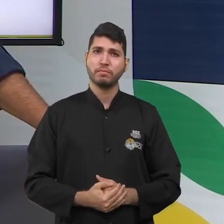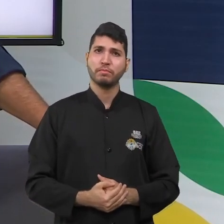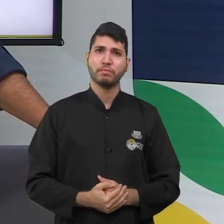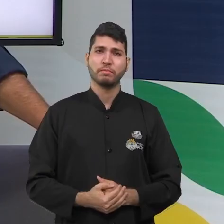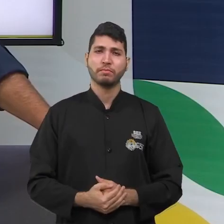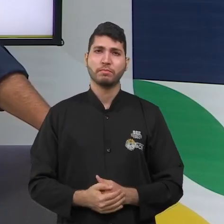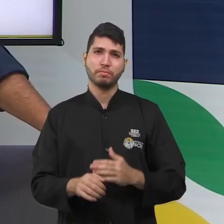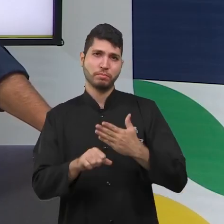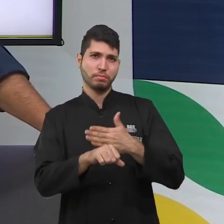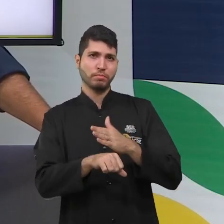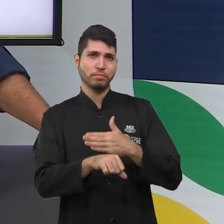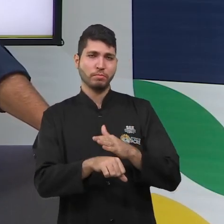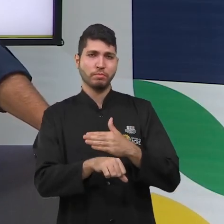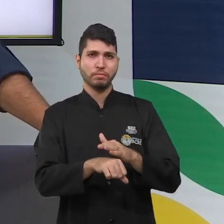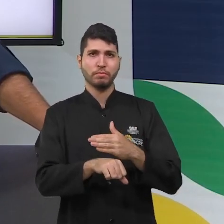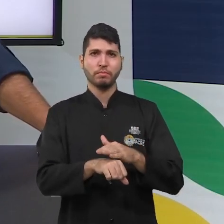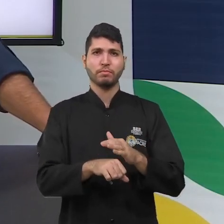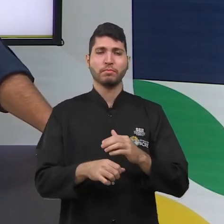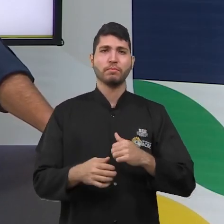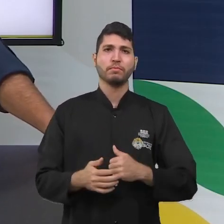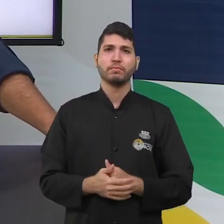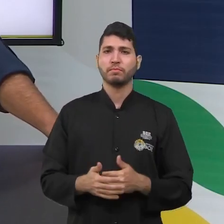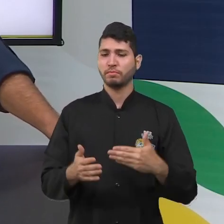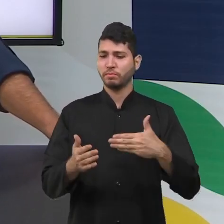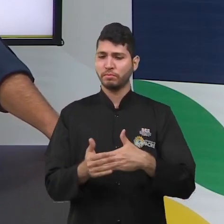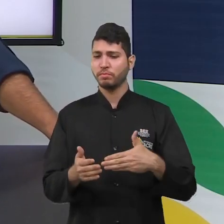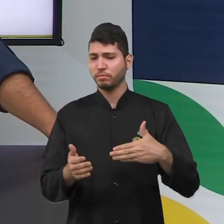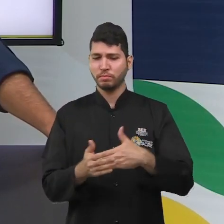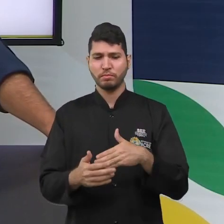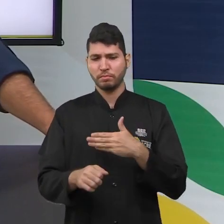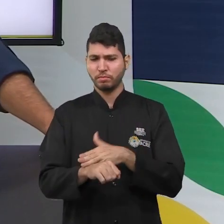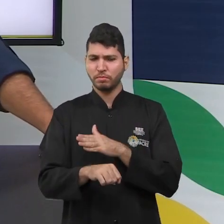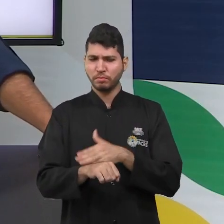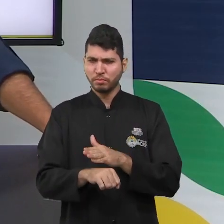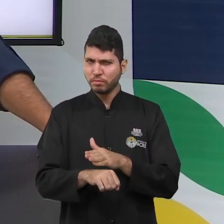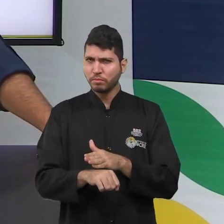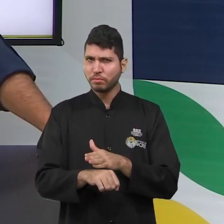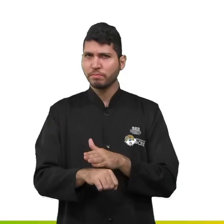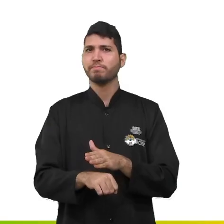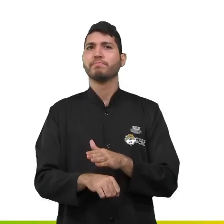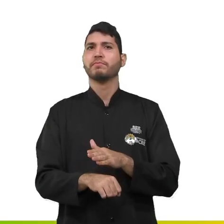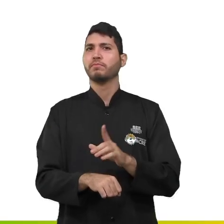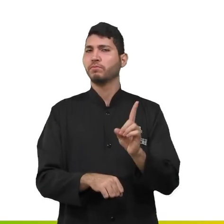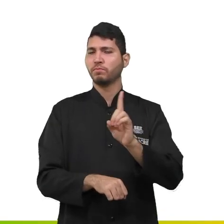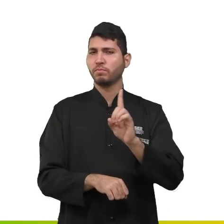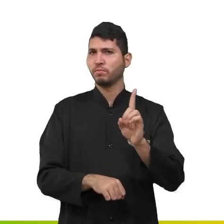de vela, mas ele não se delimita à prática de vela. Volta aqui para a tela,